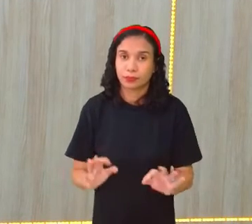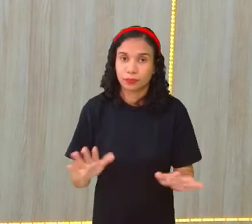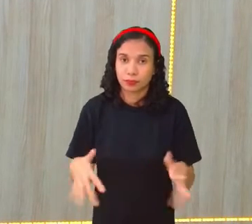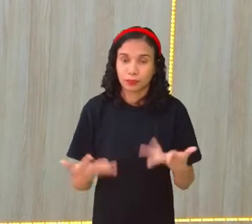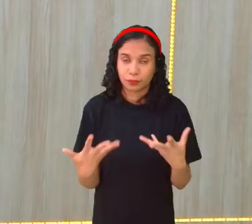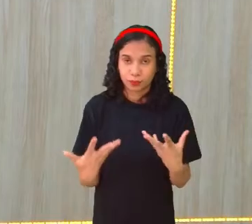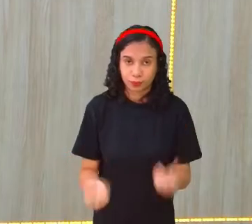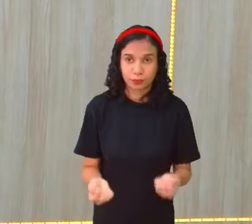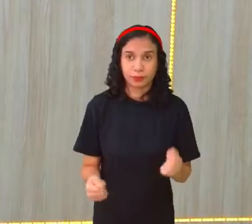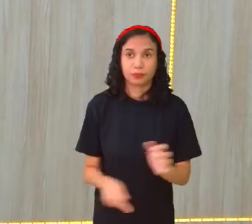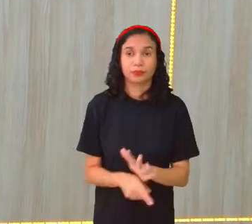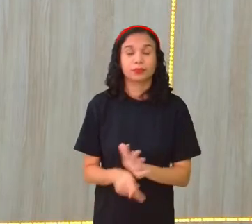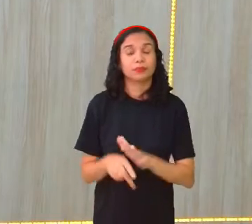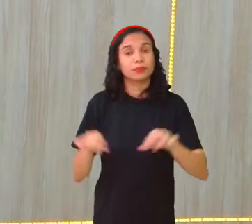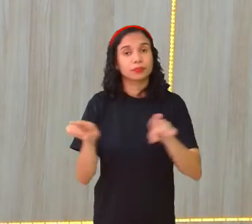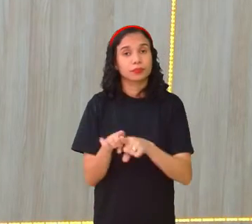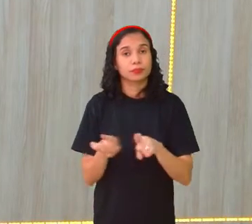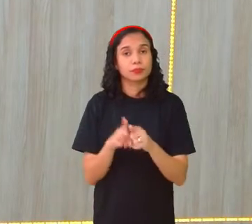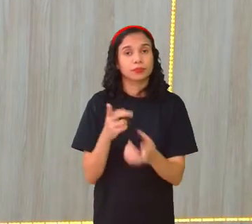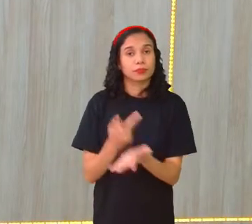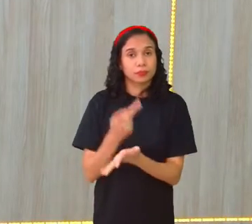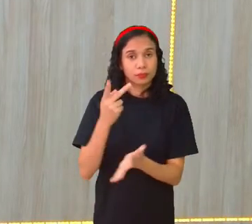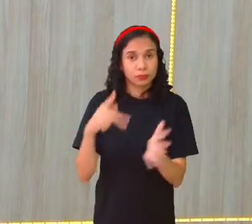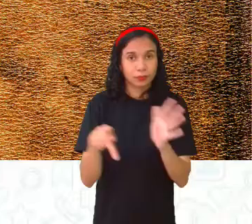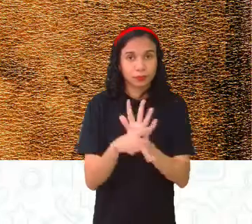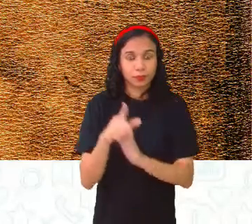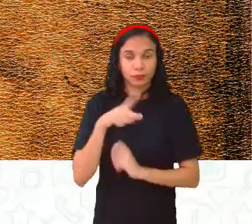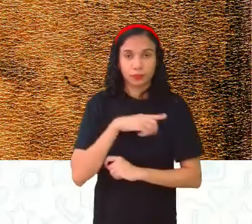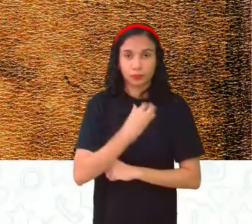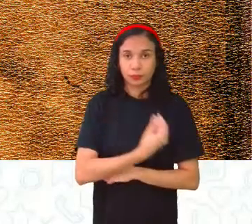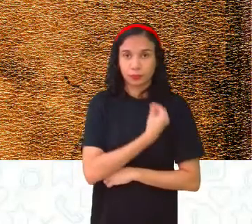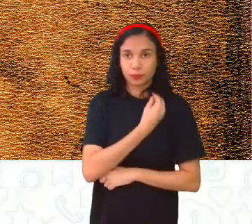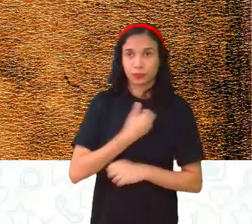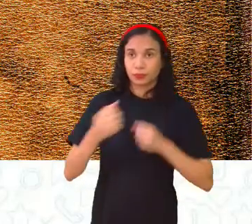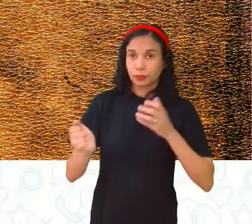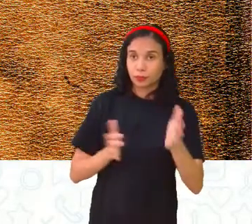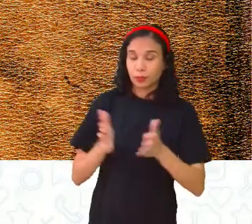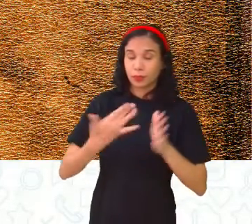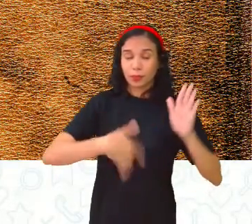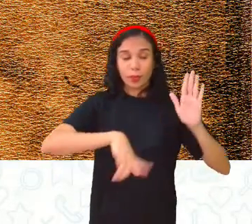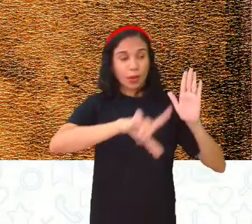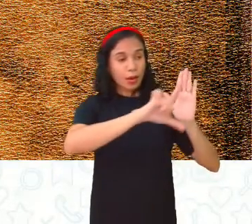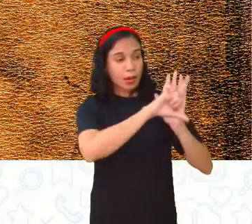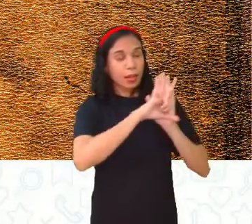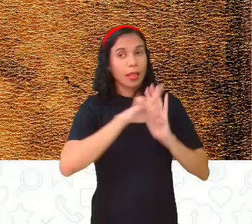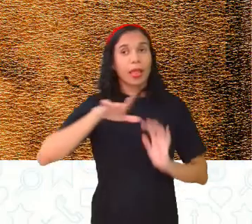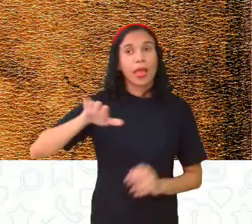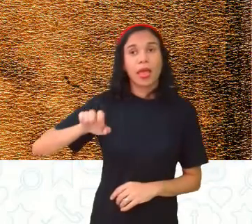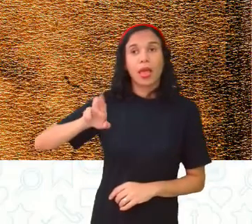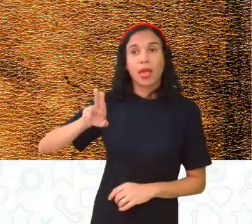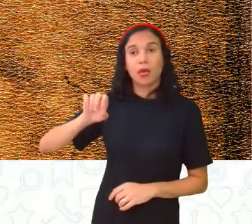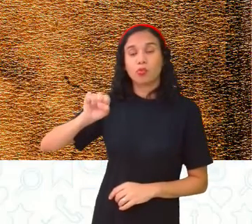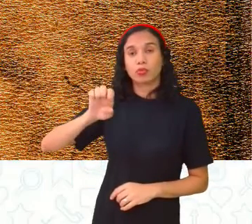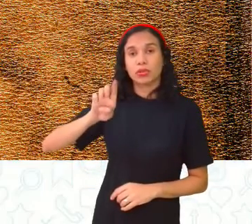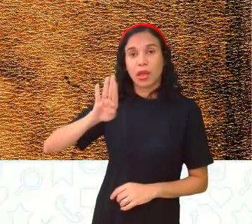vamos embora. Outro acontecimento nesse período foi a Lei Eusébio de Queiroz,